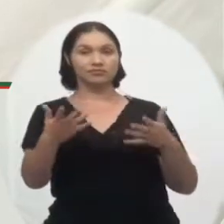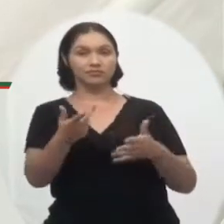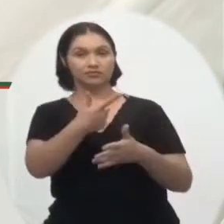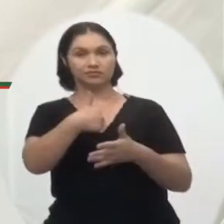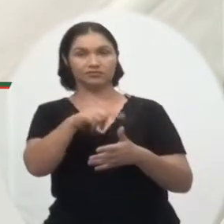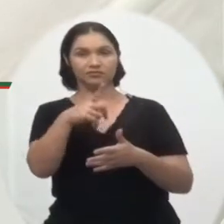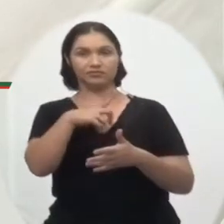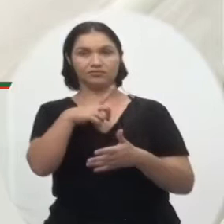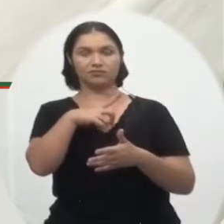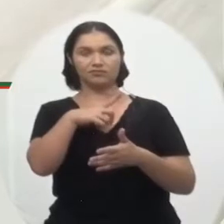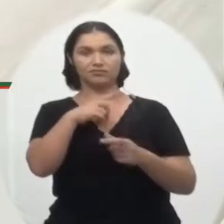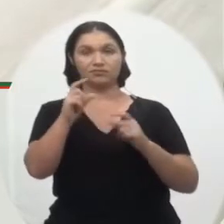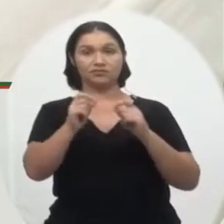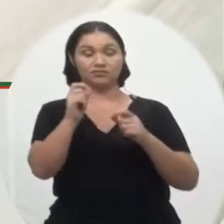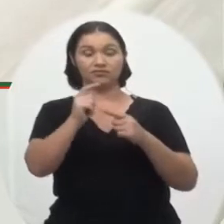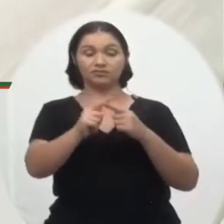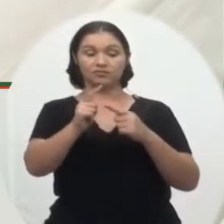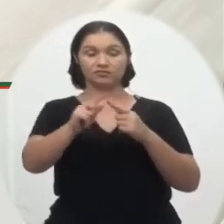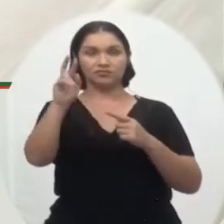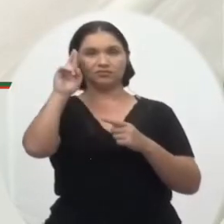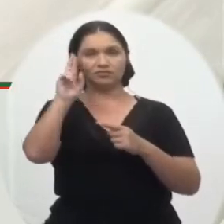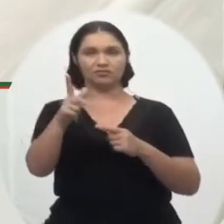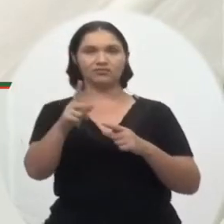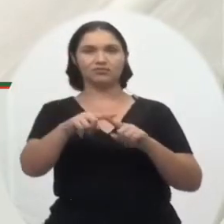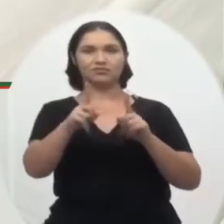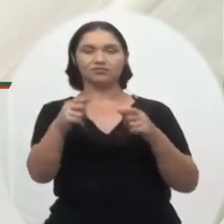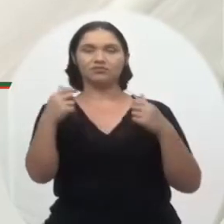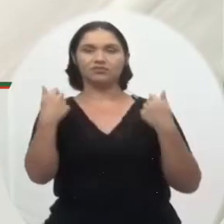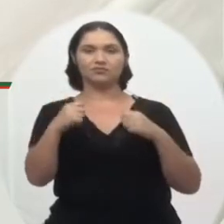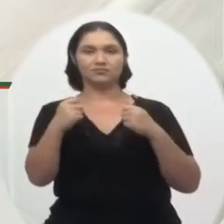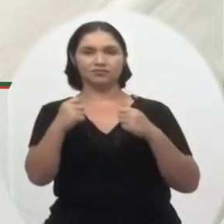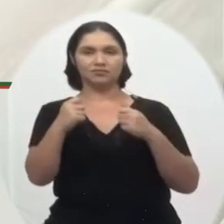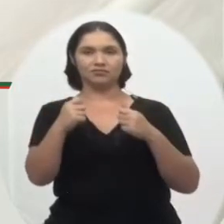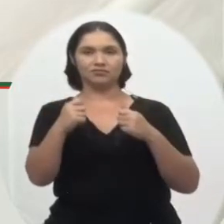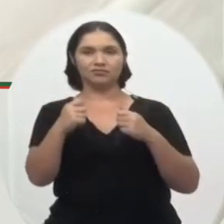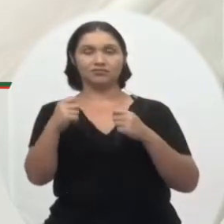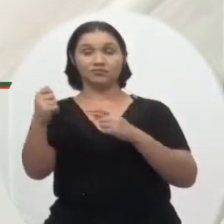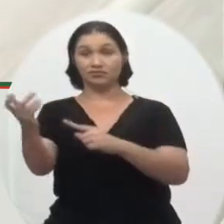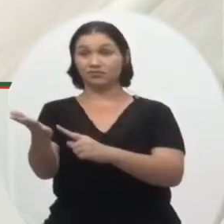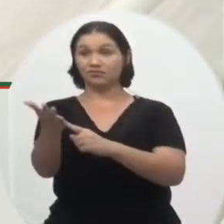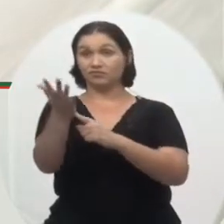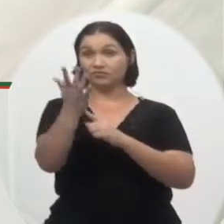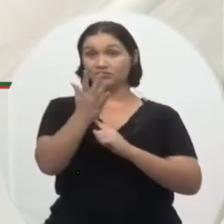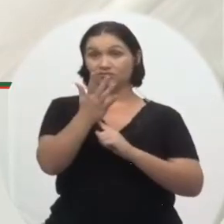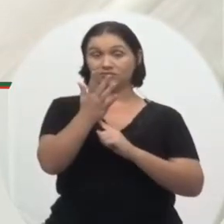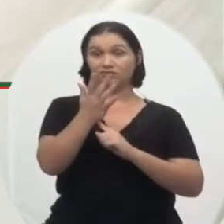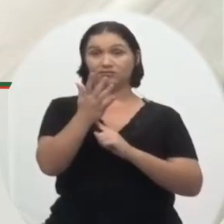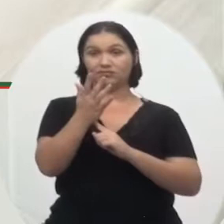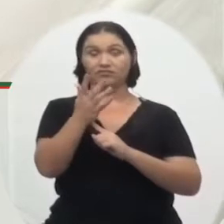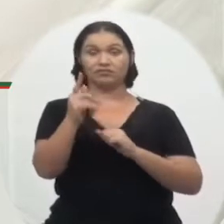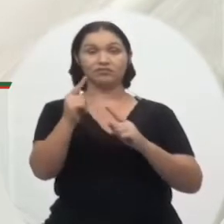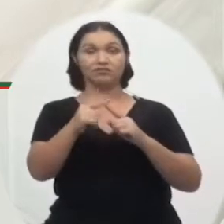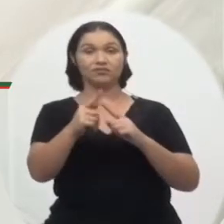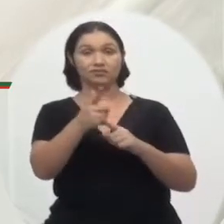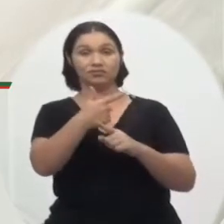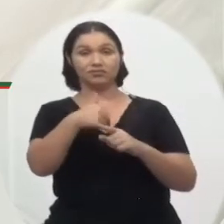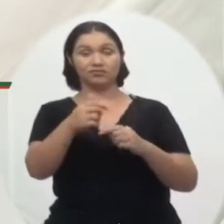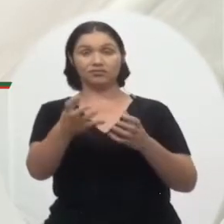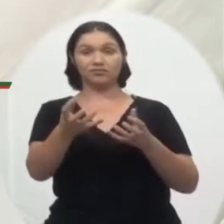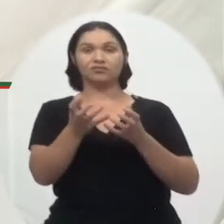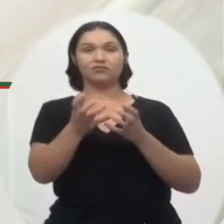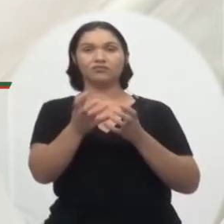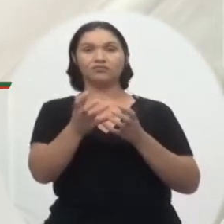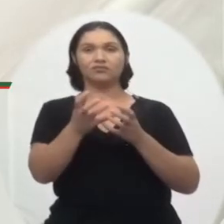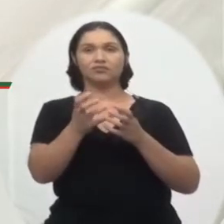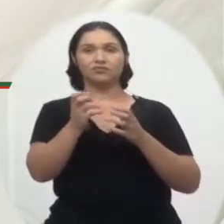nossos problemas a resolver. Precisamos de apoio, incentivo, e já estamos na trilha da